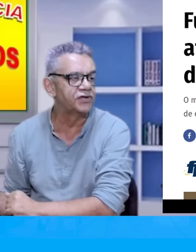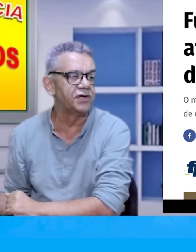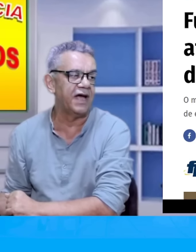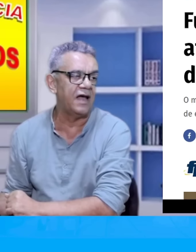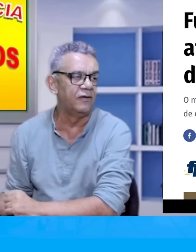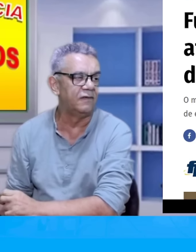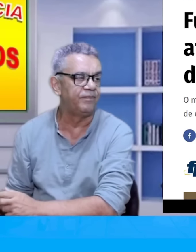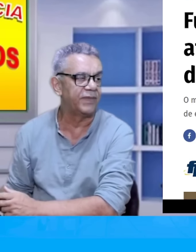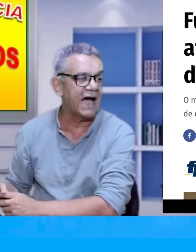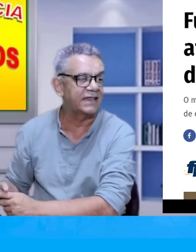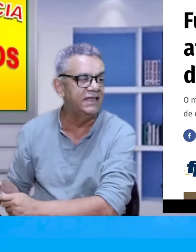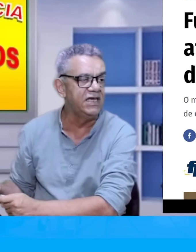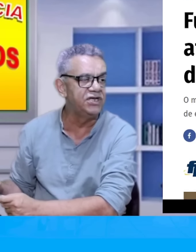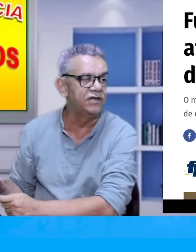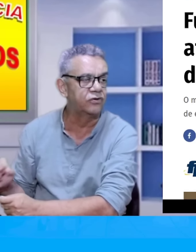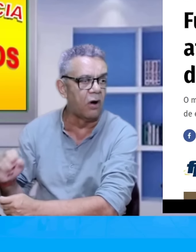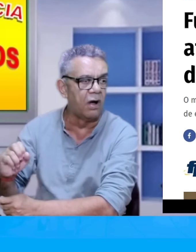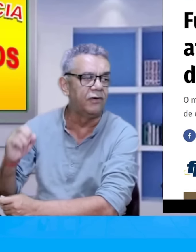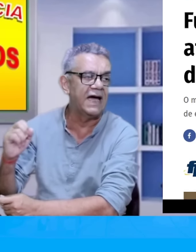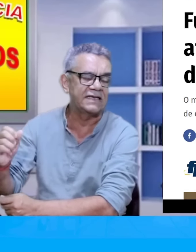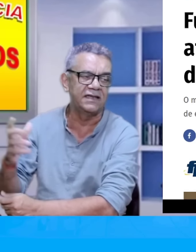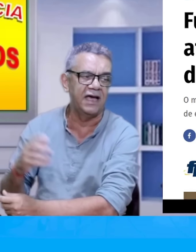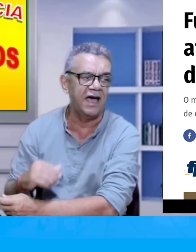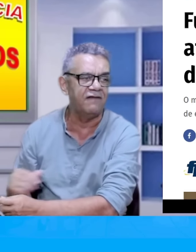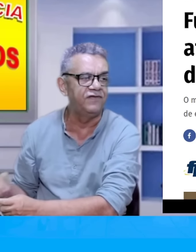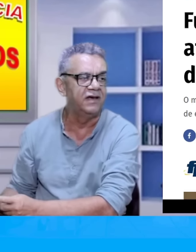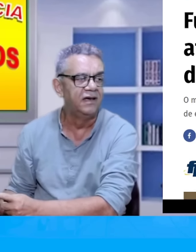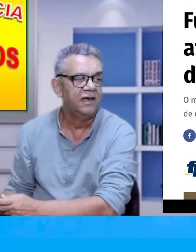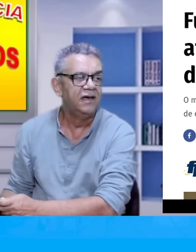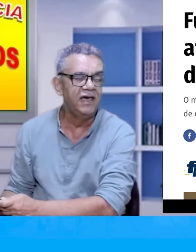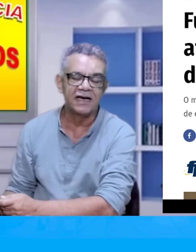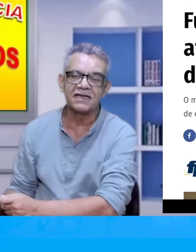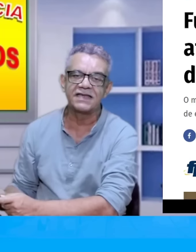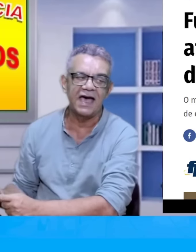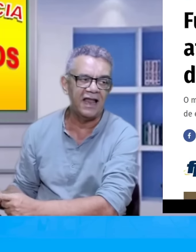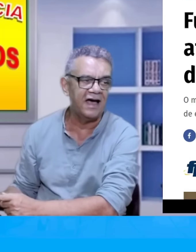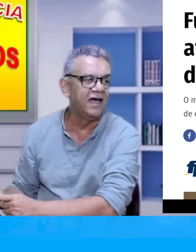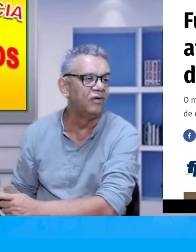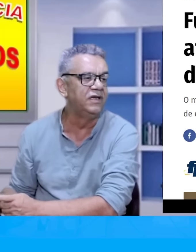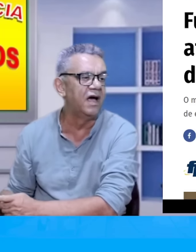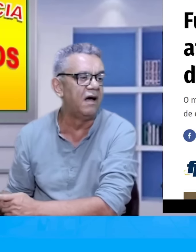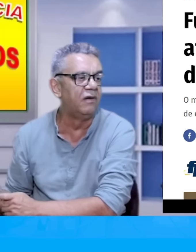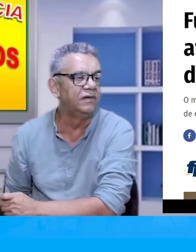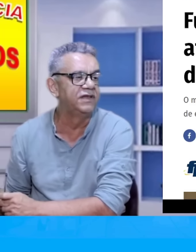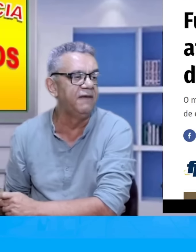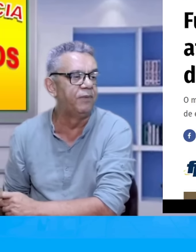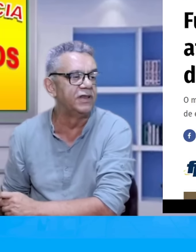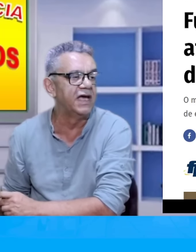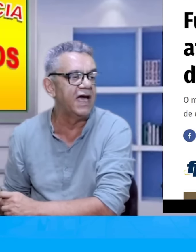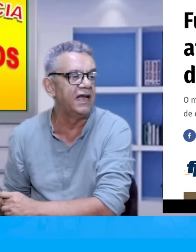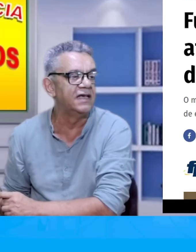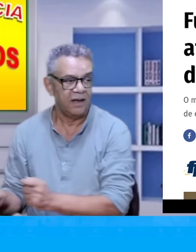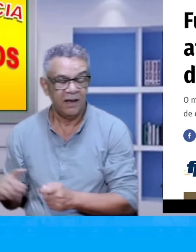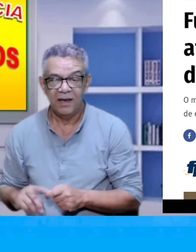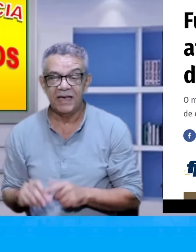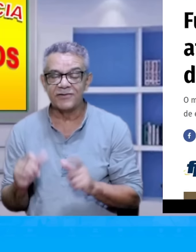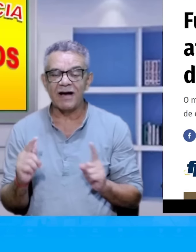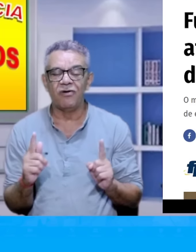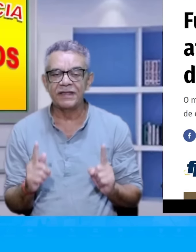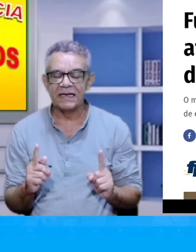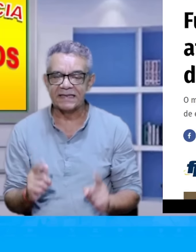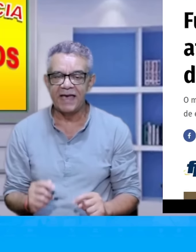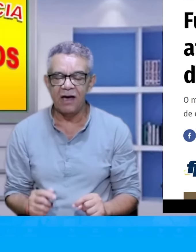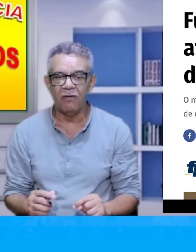de Bolsonaro atingem todo o STF e cancela a reunião de poderes.